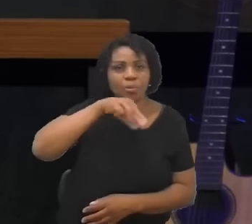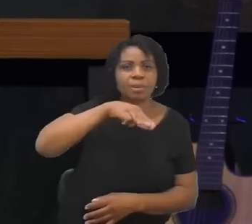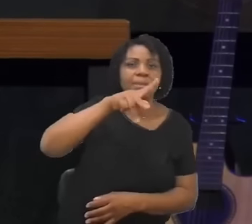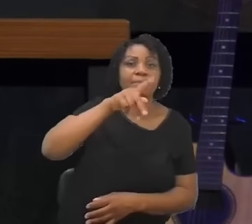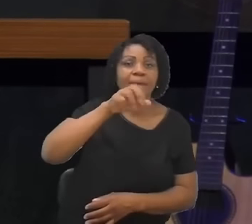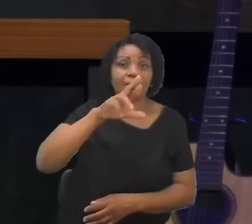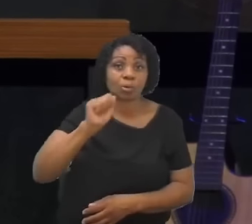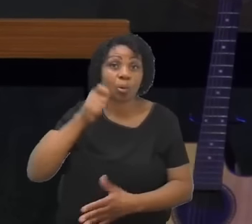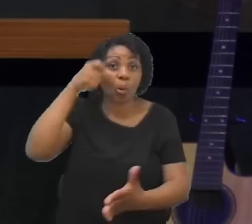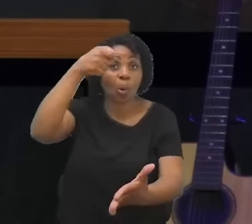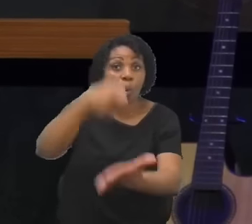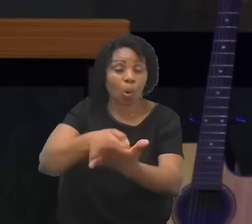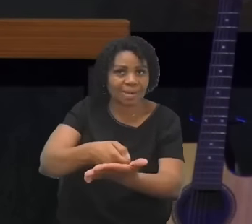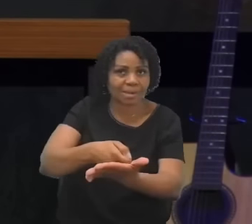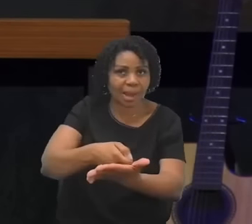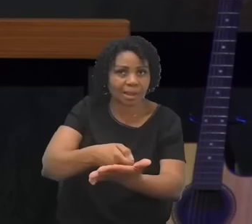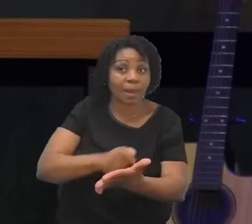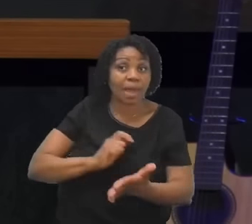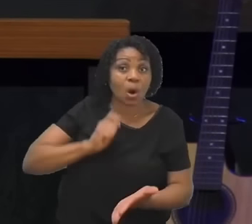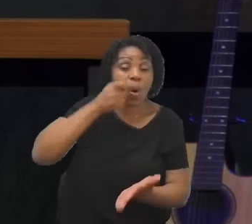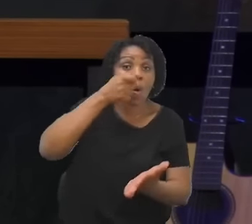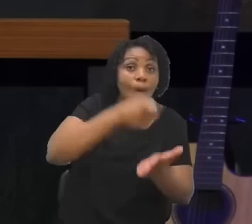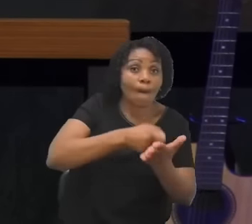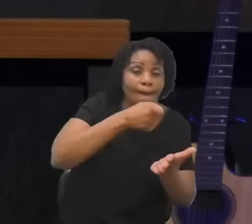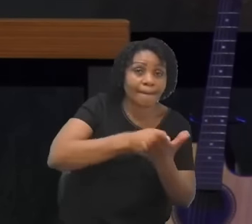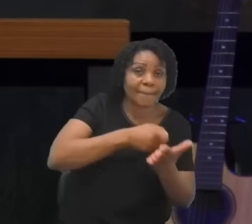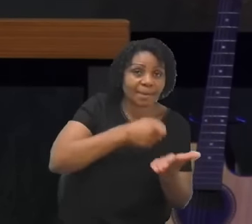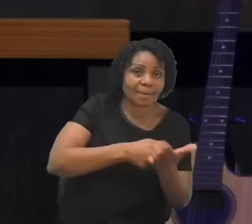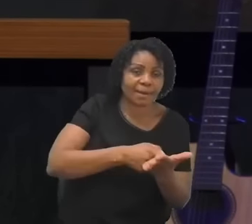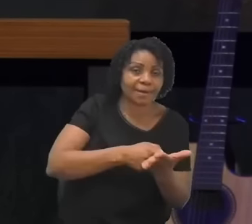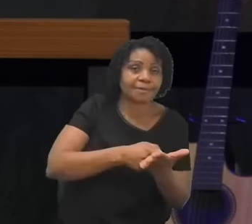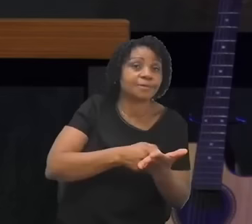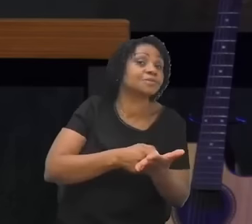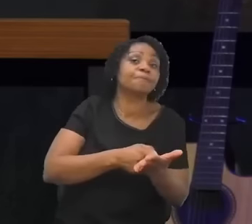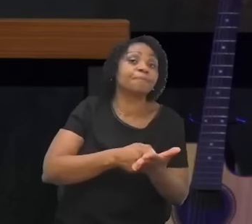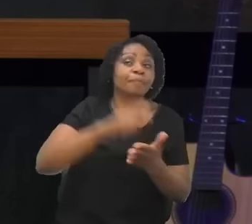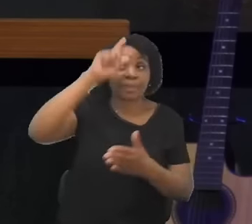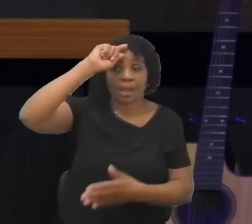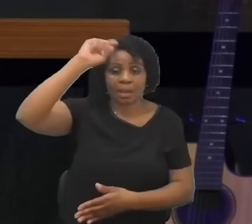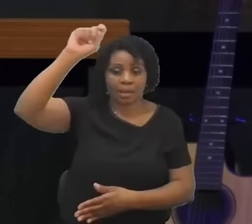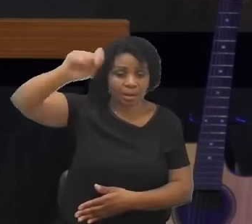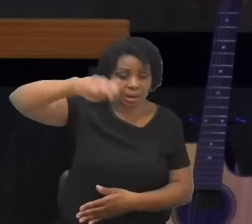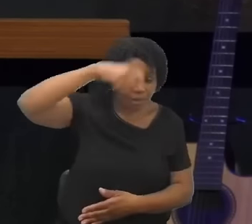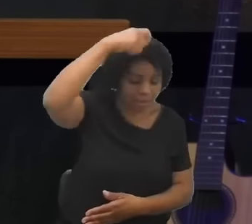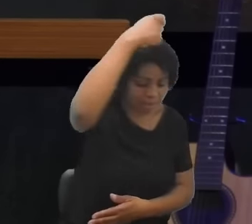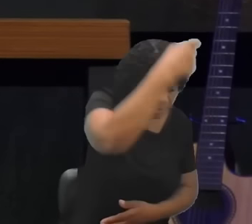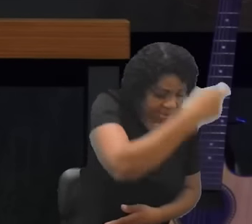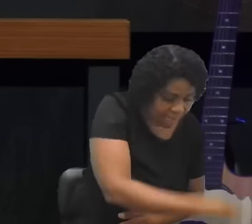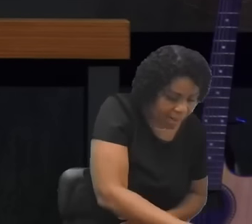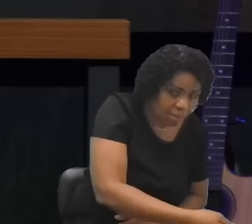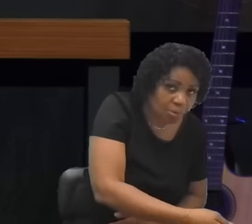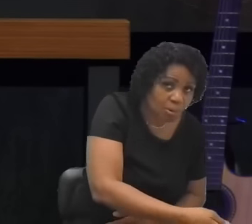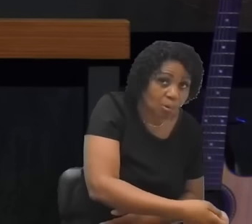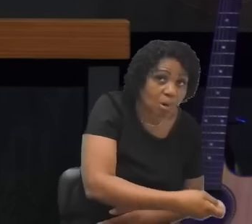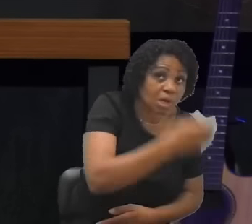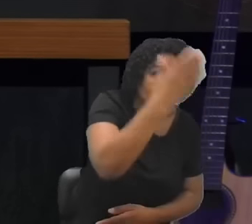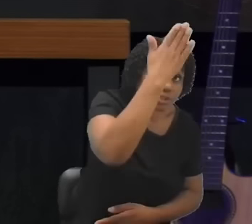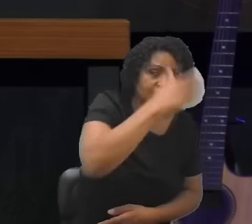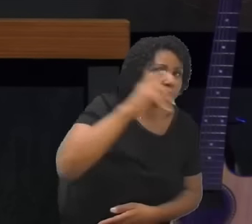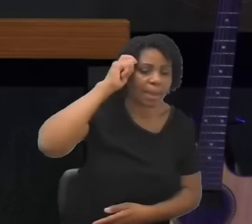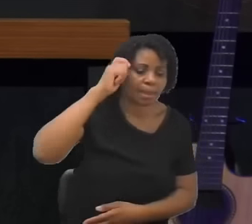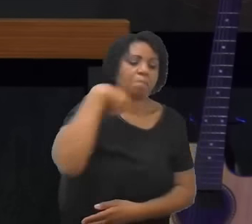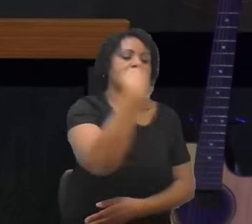eram obrigados, aí é obrigado, eles eram obrigados a lançar as suas coroas diante, não é